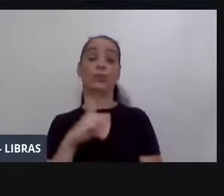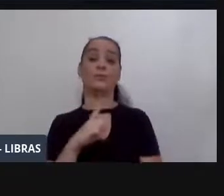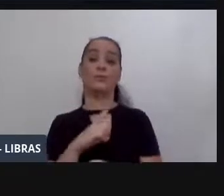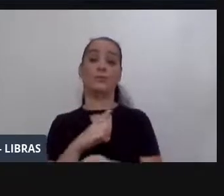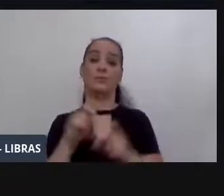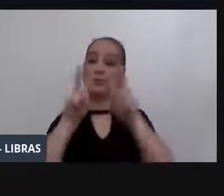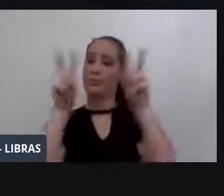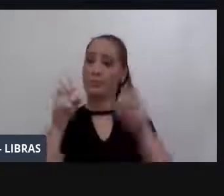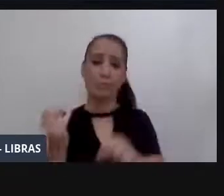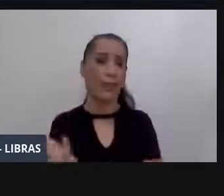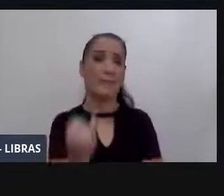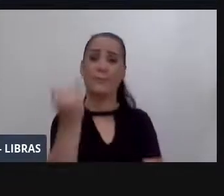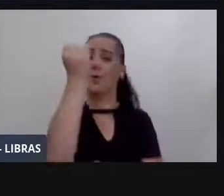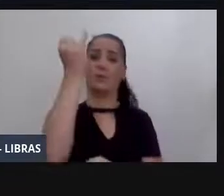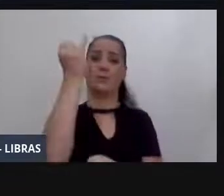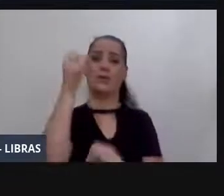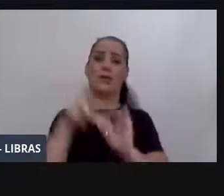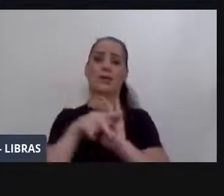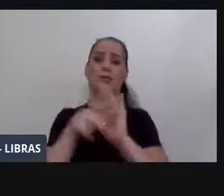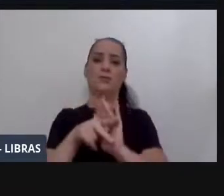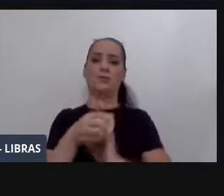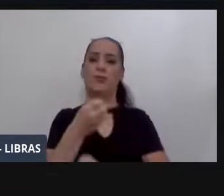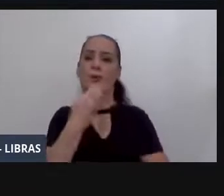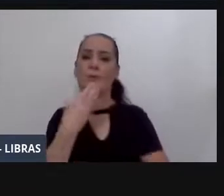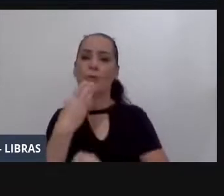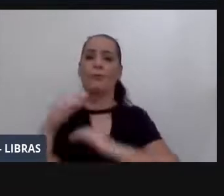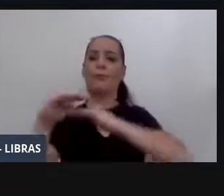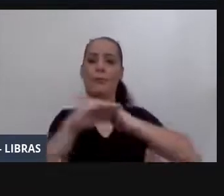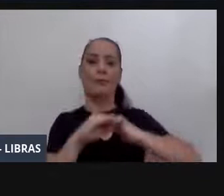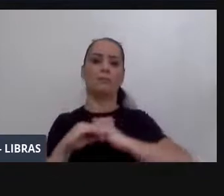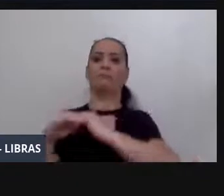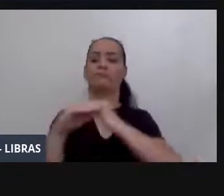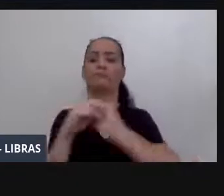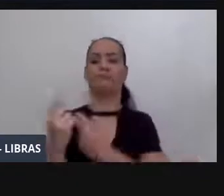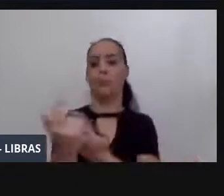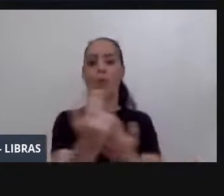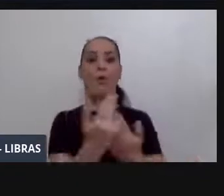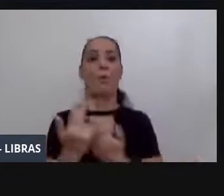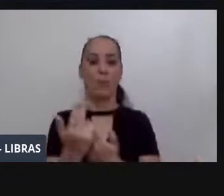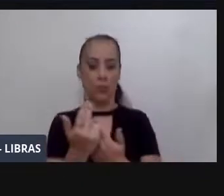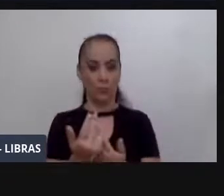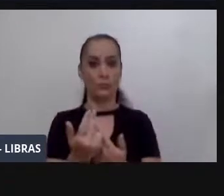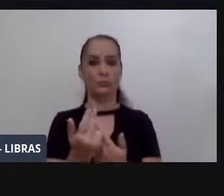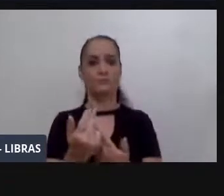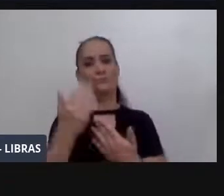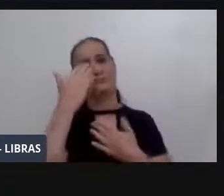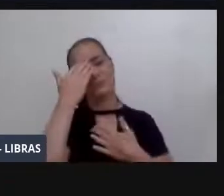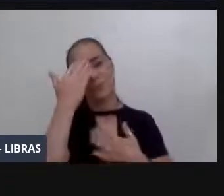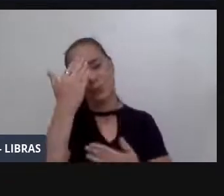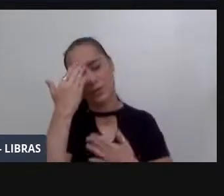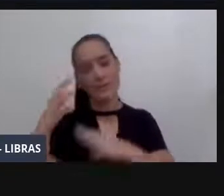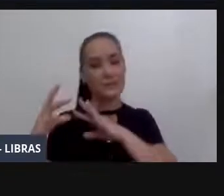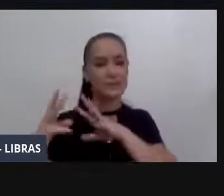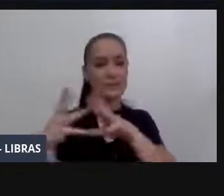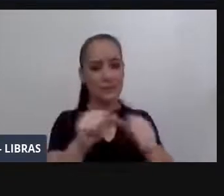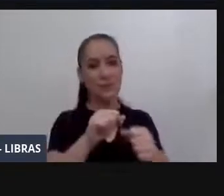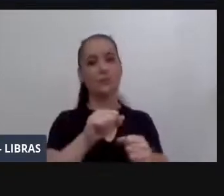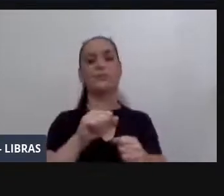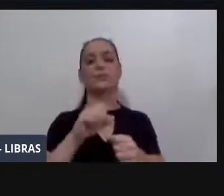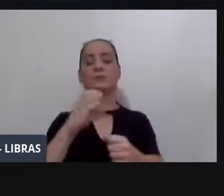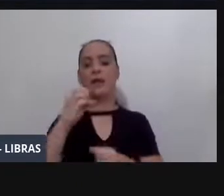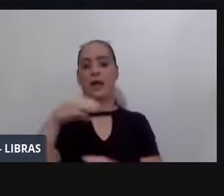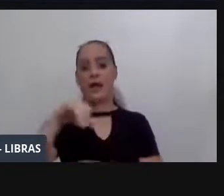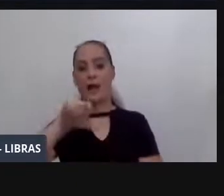né, para o bem comum. E, por isso, eu quero agradecer muito, muito, doutora Camila, doutora Ana,